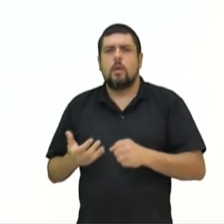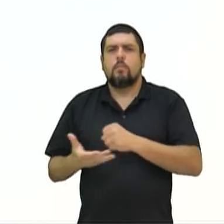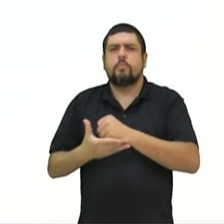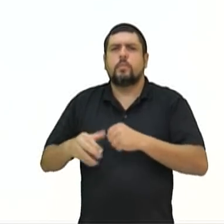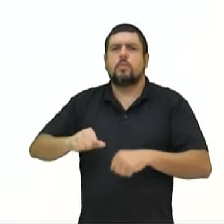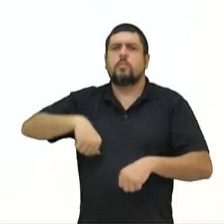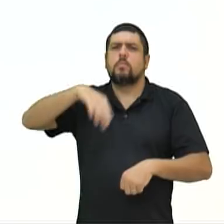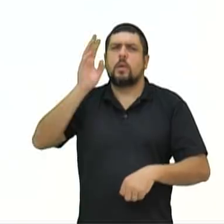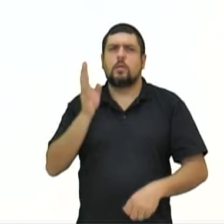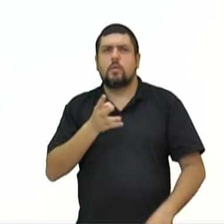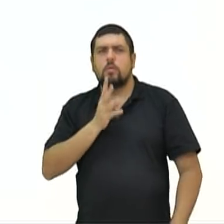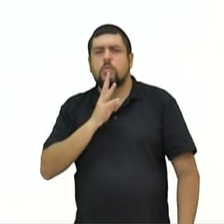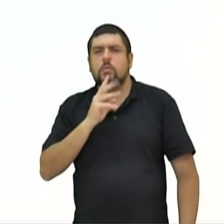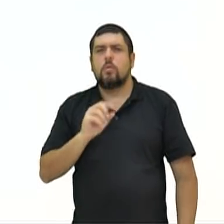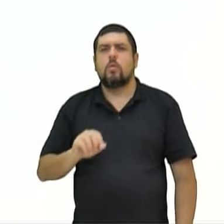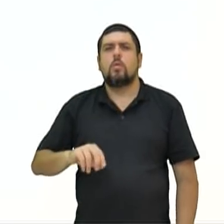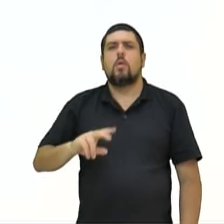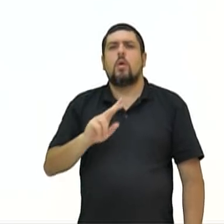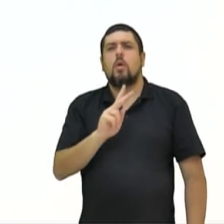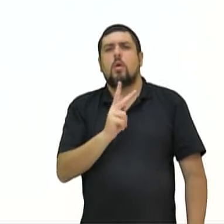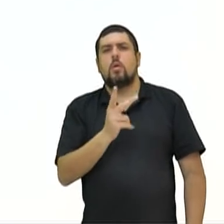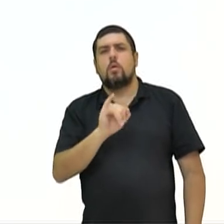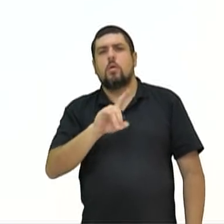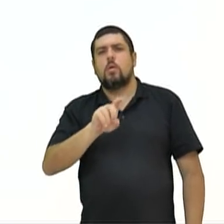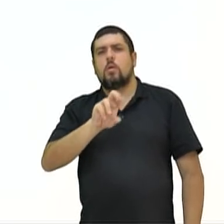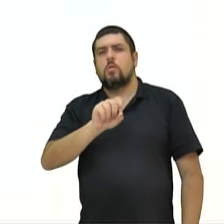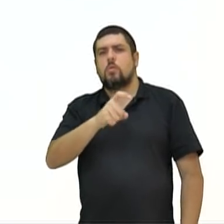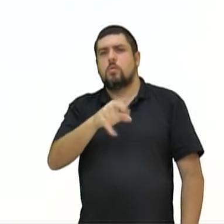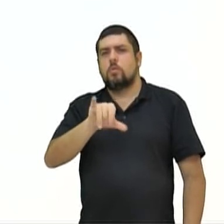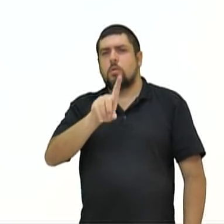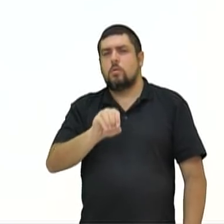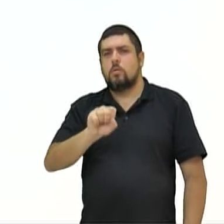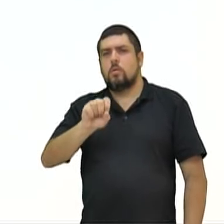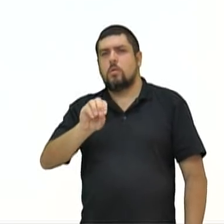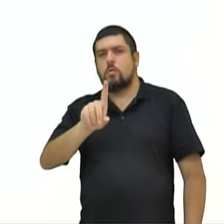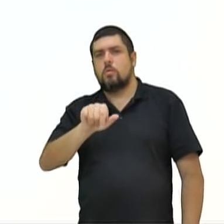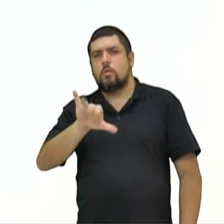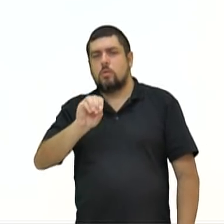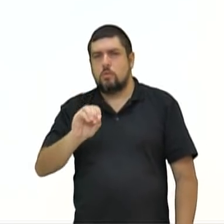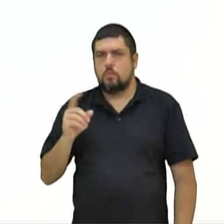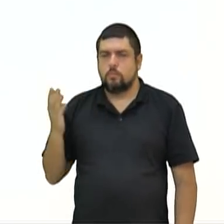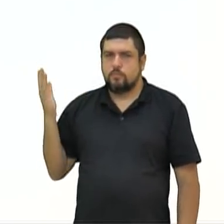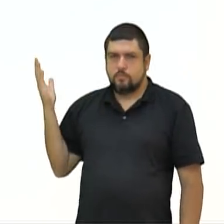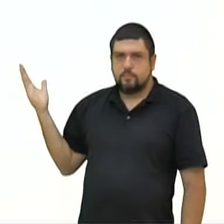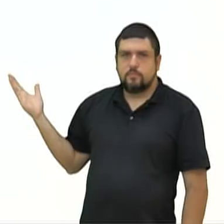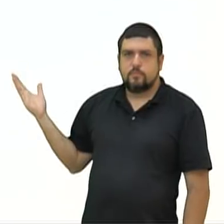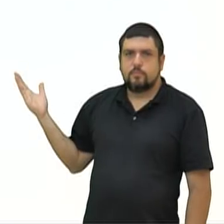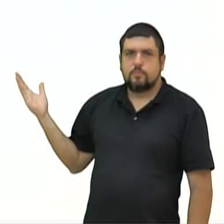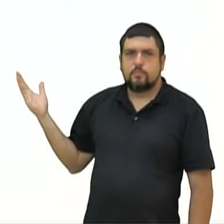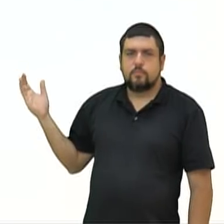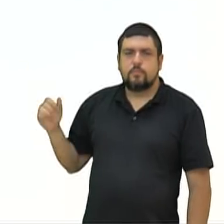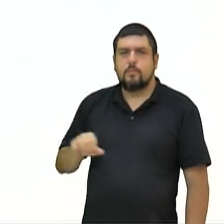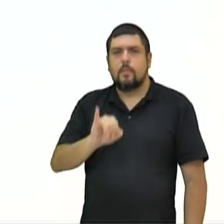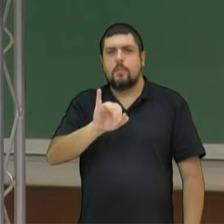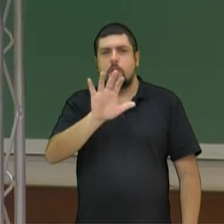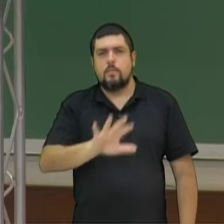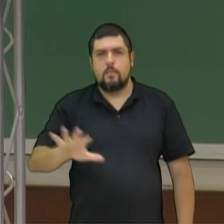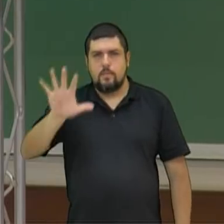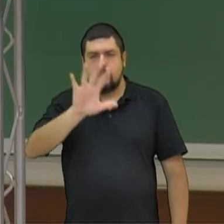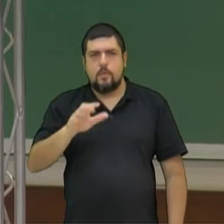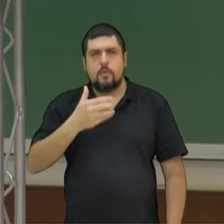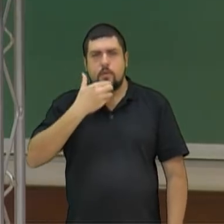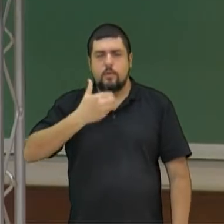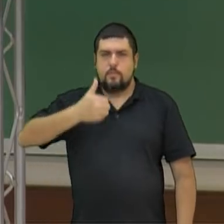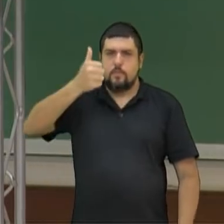todas, hidróxido de sódio, que é essa aqui. Né? Eu pus essa imagem aqui por causa do formato, cabe melhor,